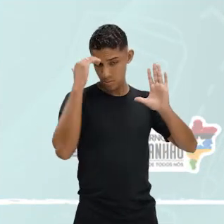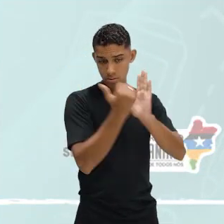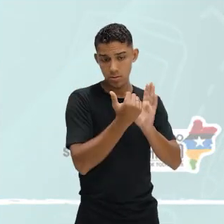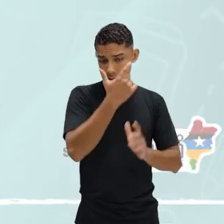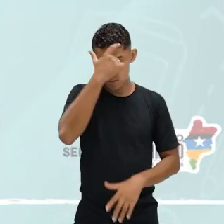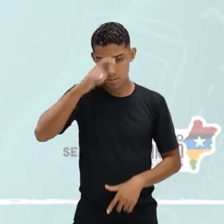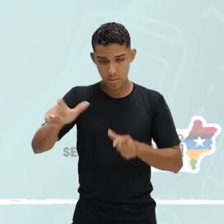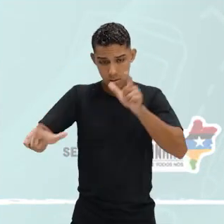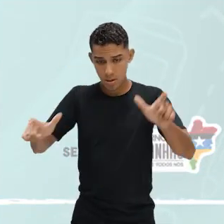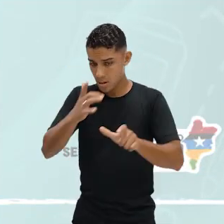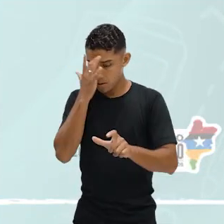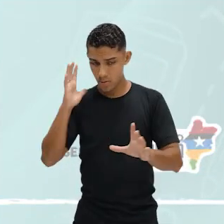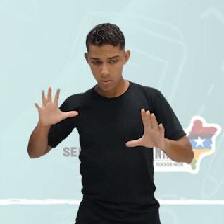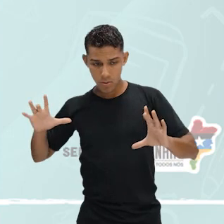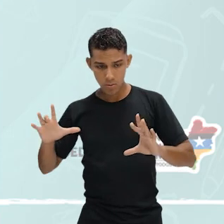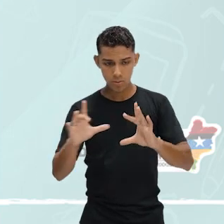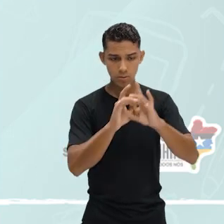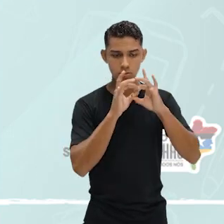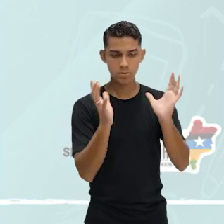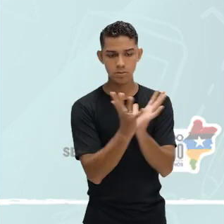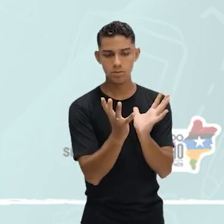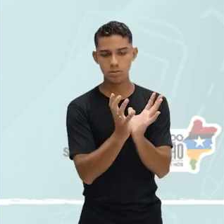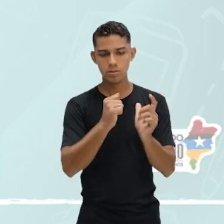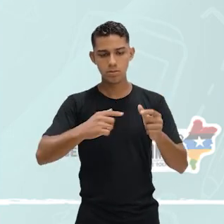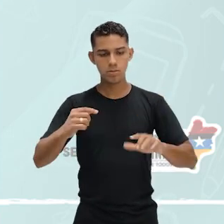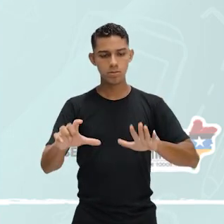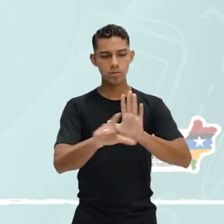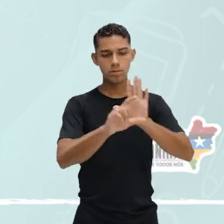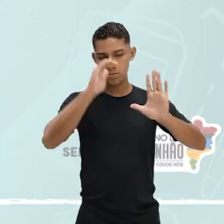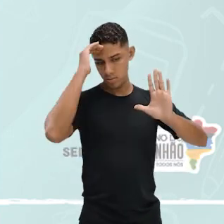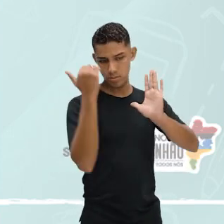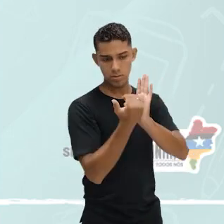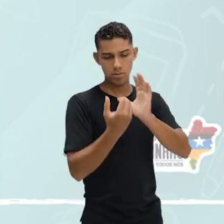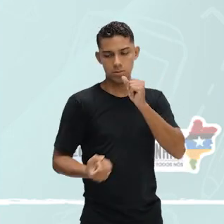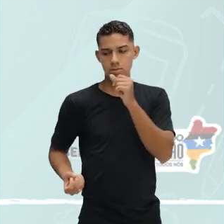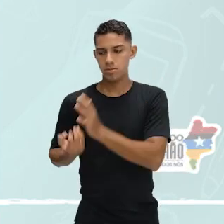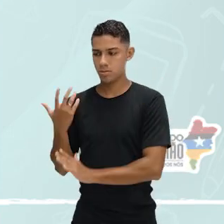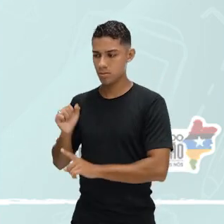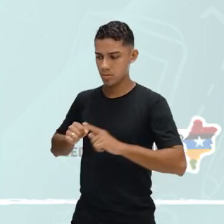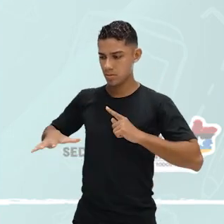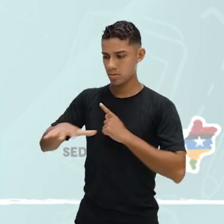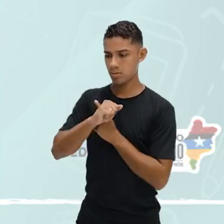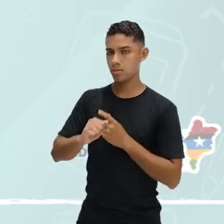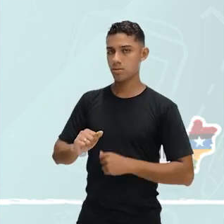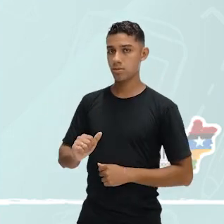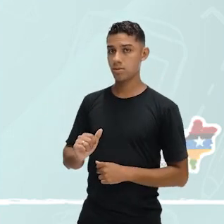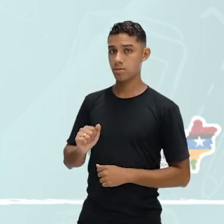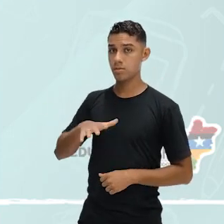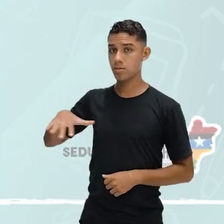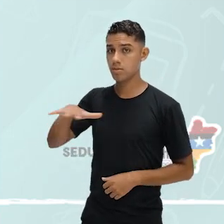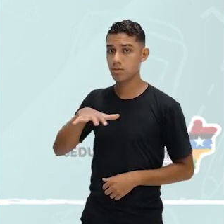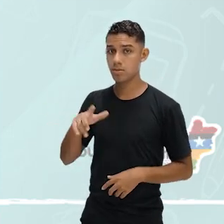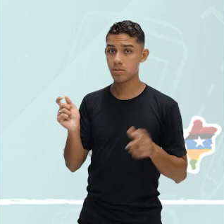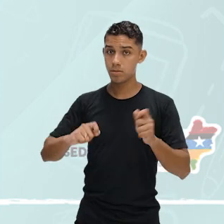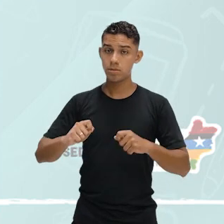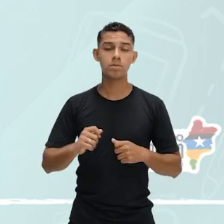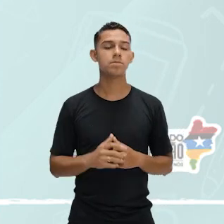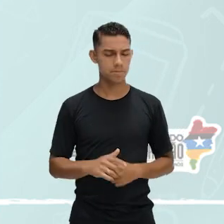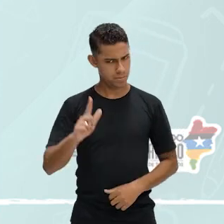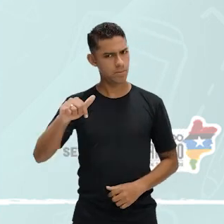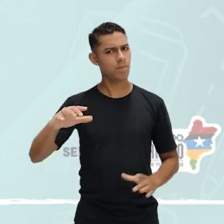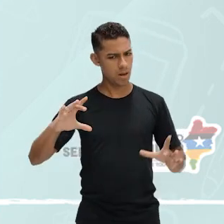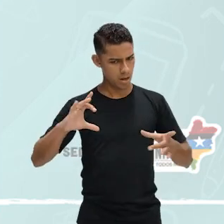unem-se mediante um contrato social para constituir a sociedade civil. Sociedade civil,